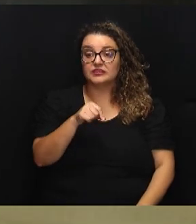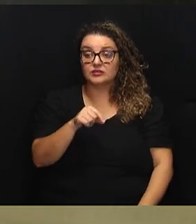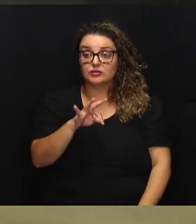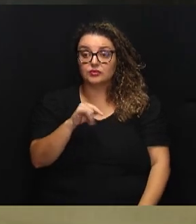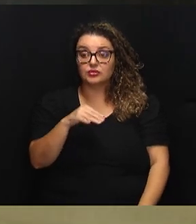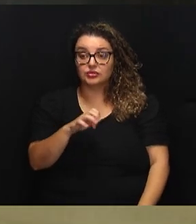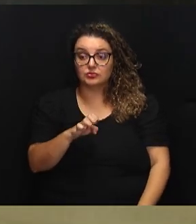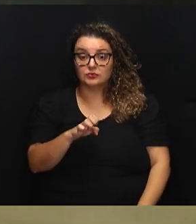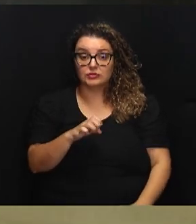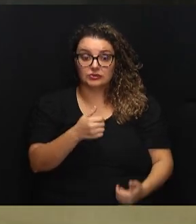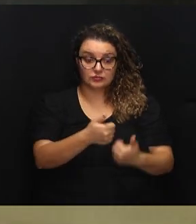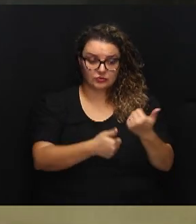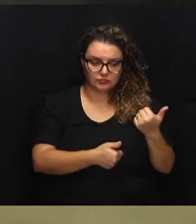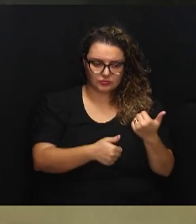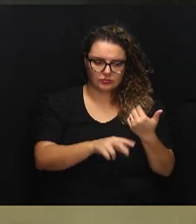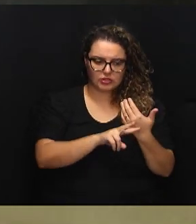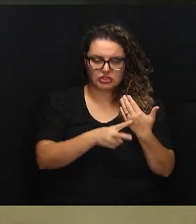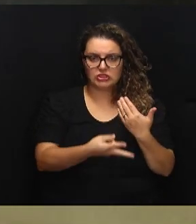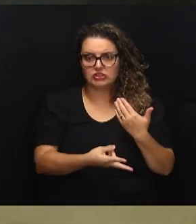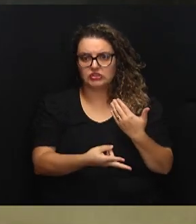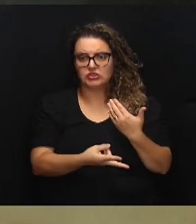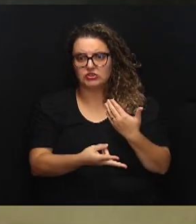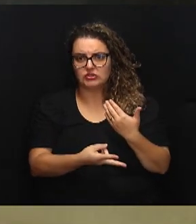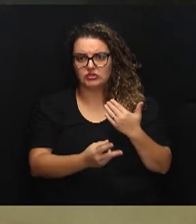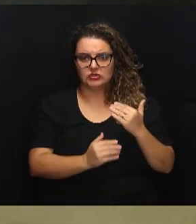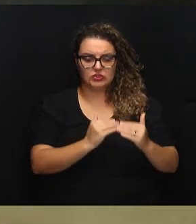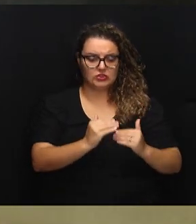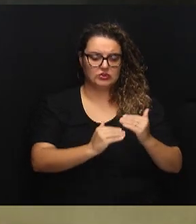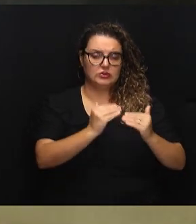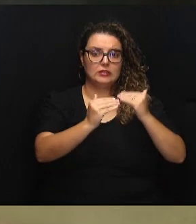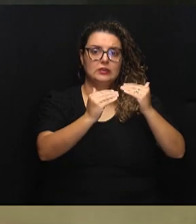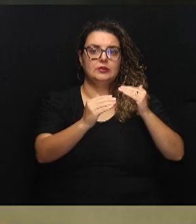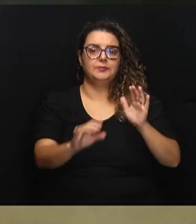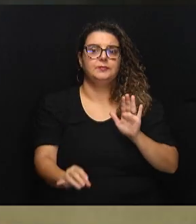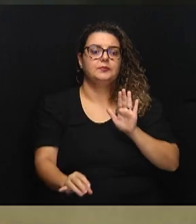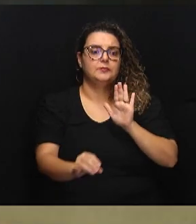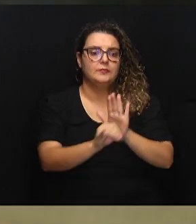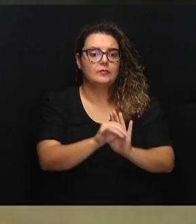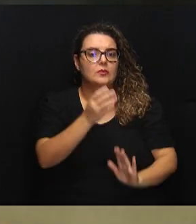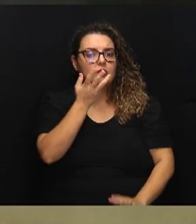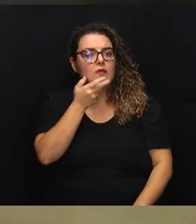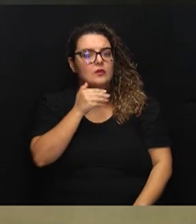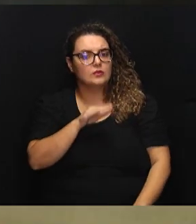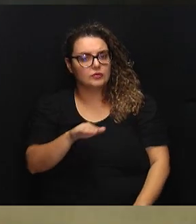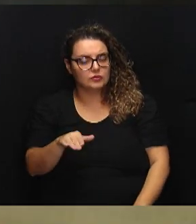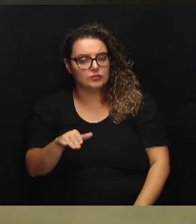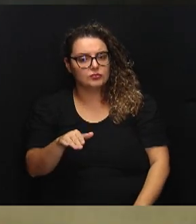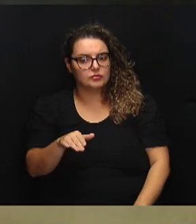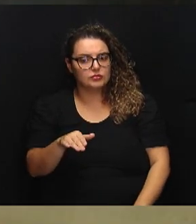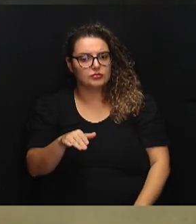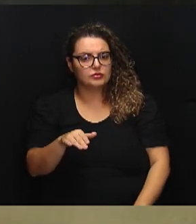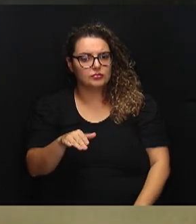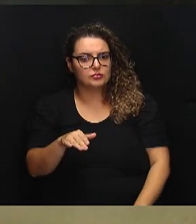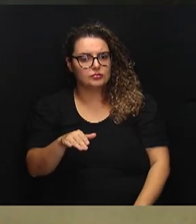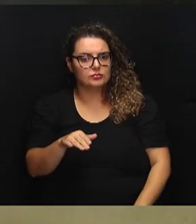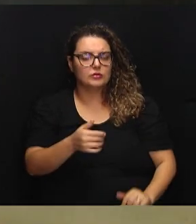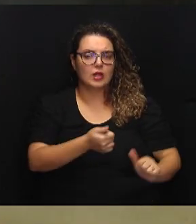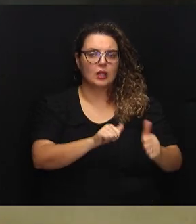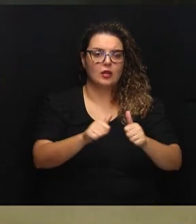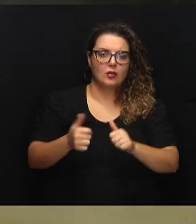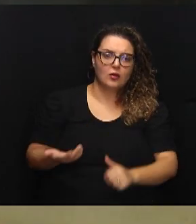ela pode ter impactos aí na construção da identidade de uma criança? Na